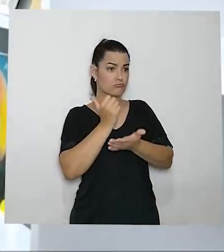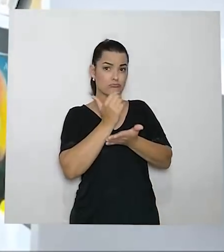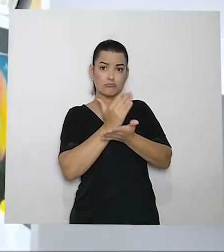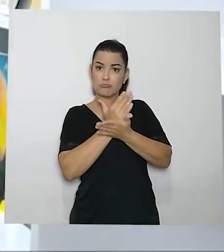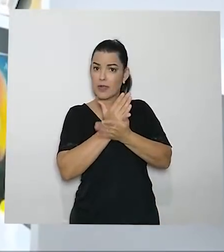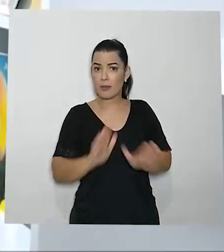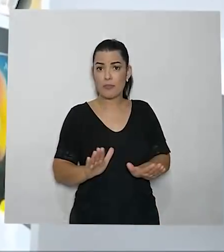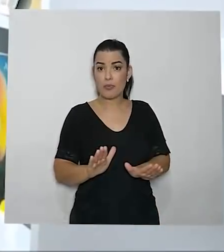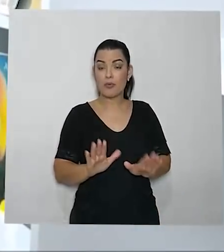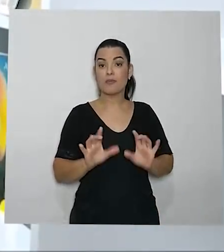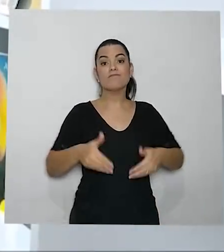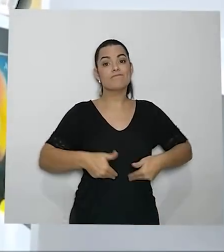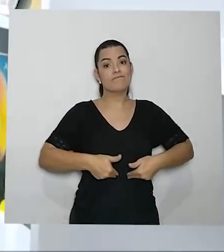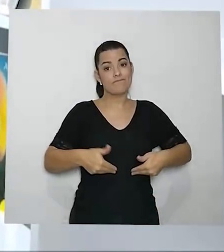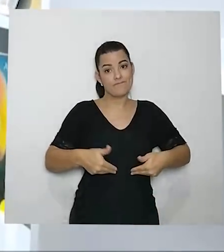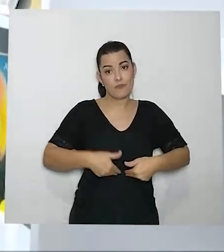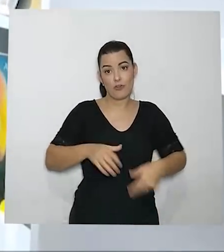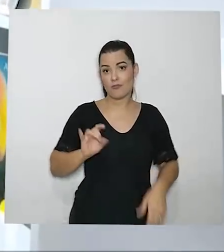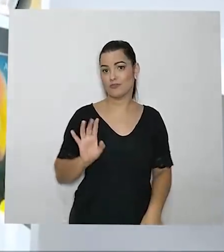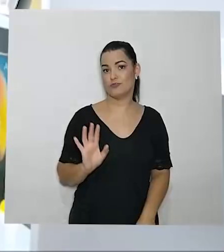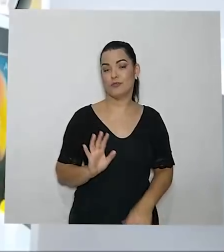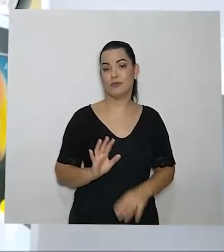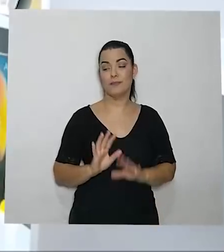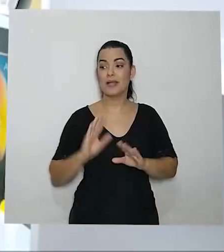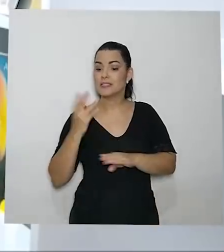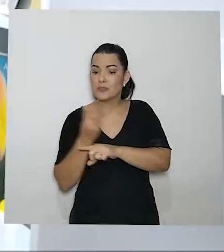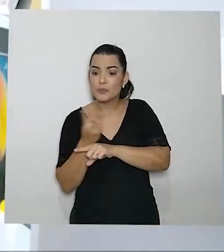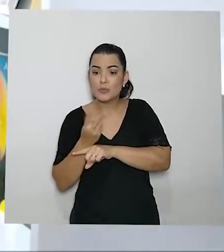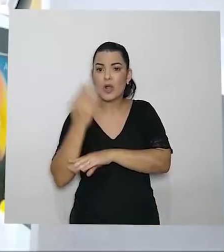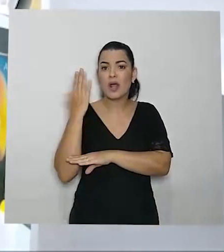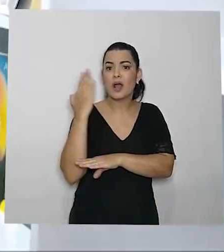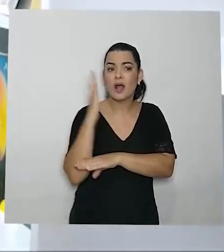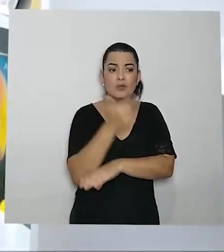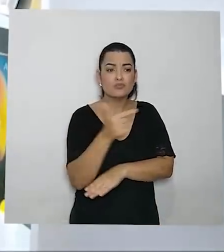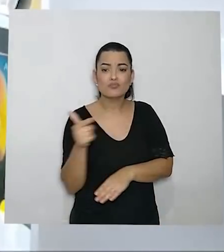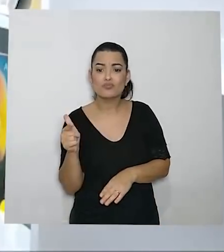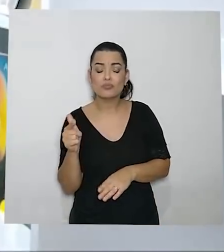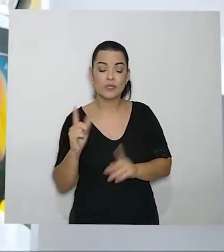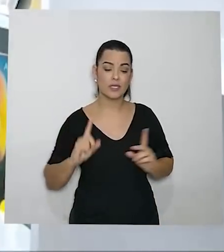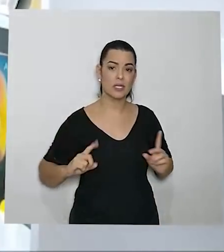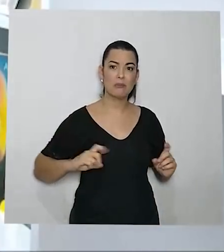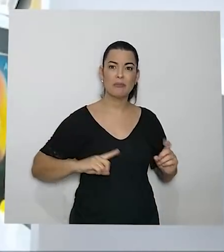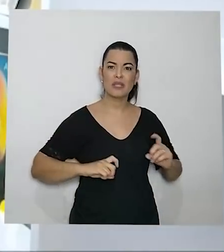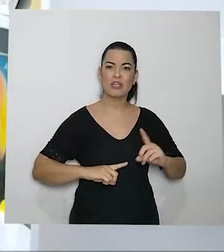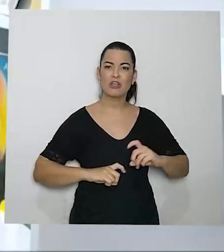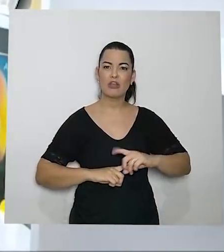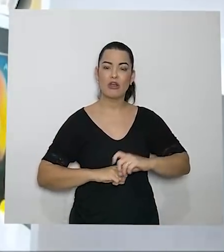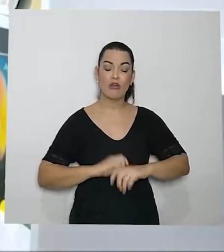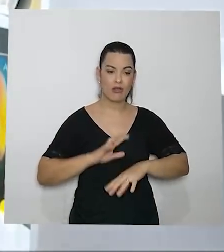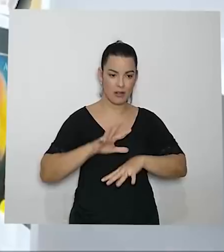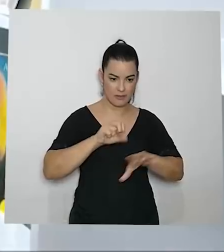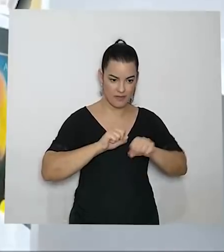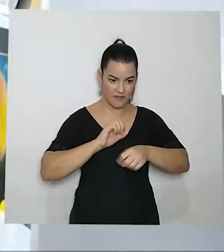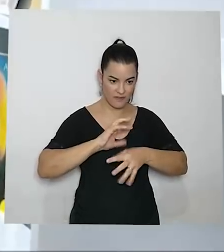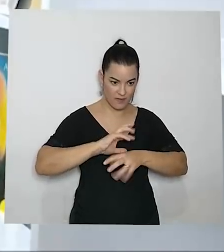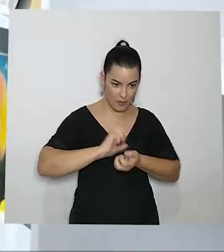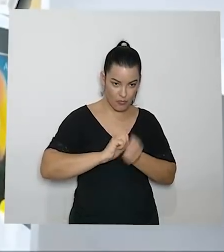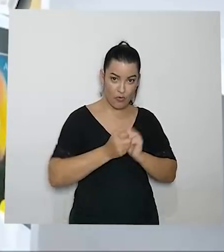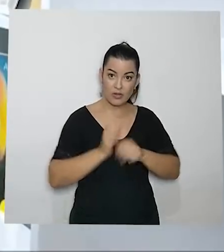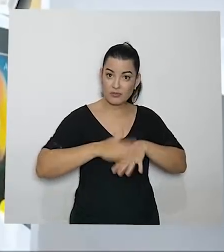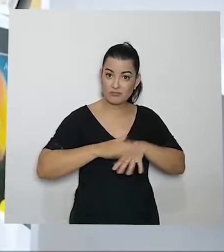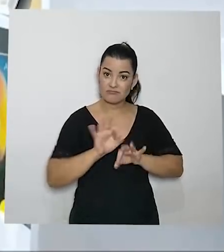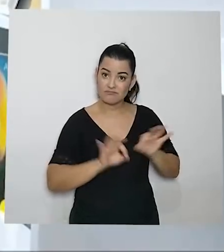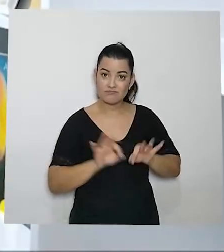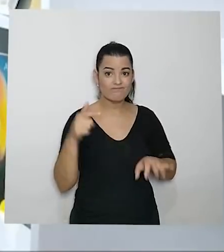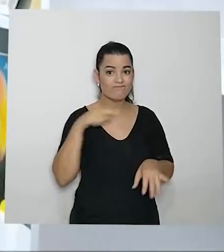ali não havia lenha para fazer nhoque, nem minhocas para fazer bolinhos. Continuou